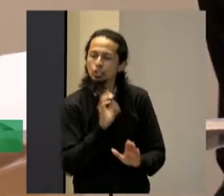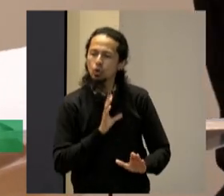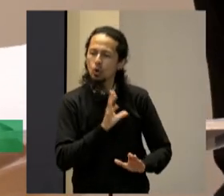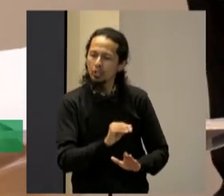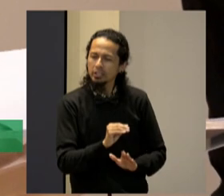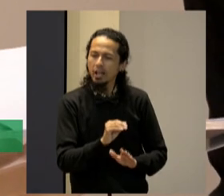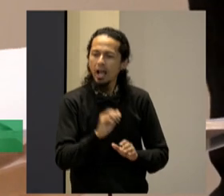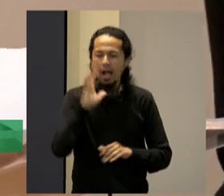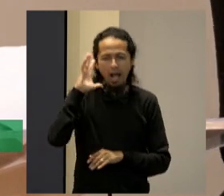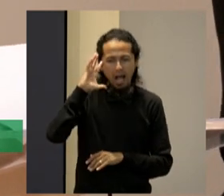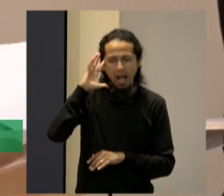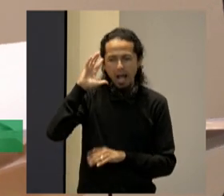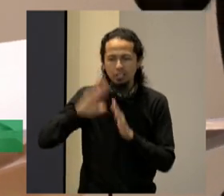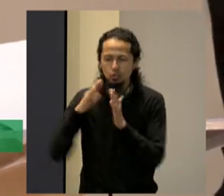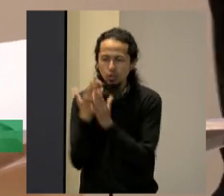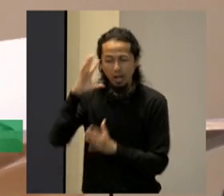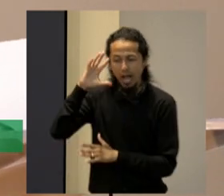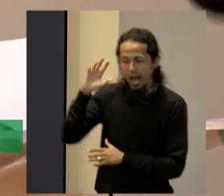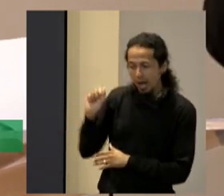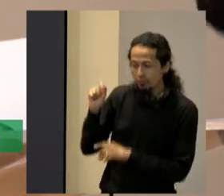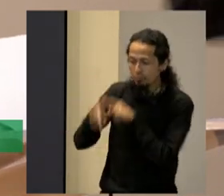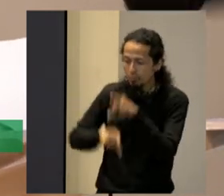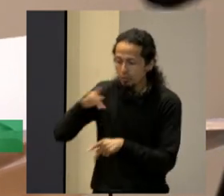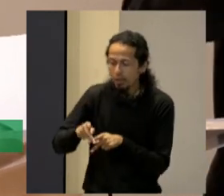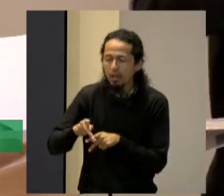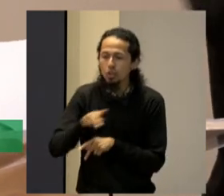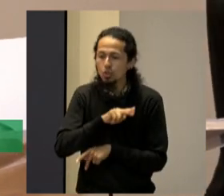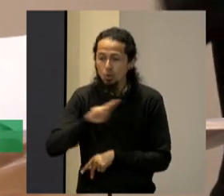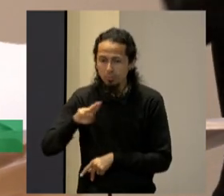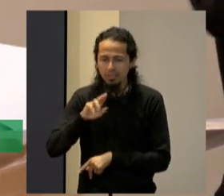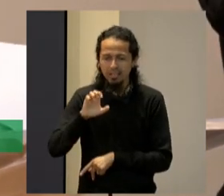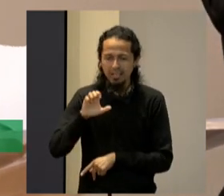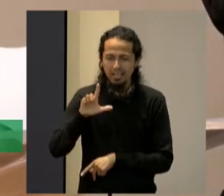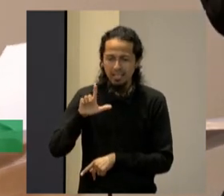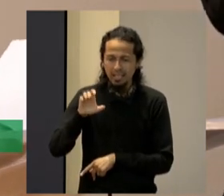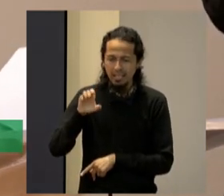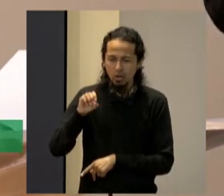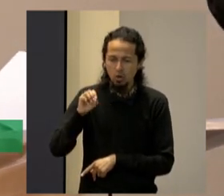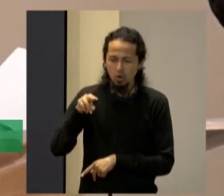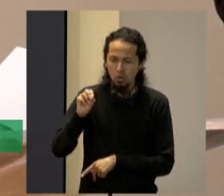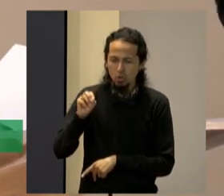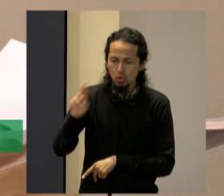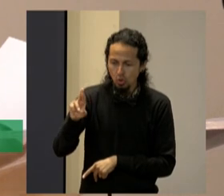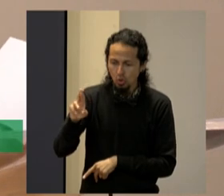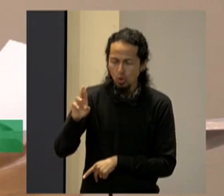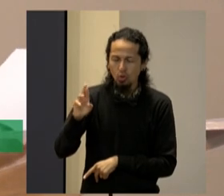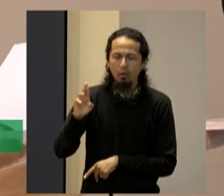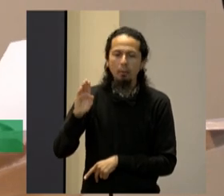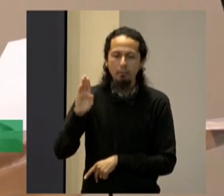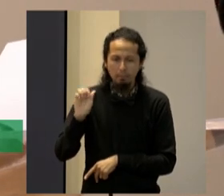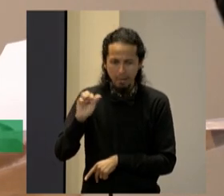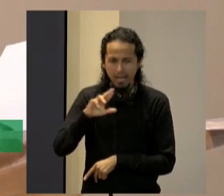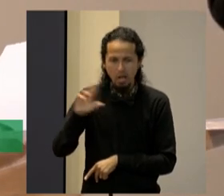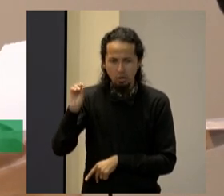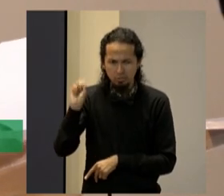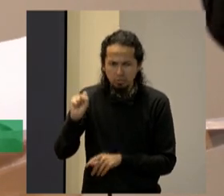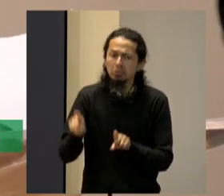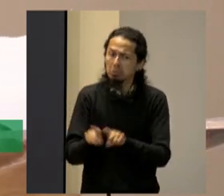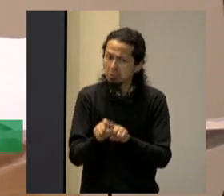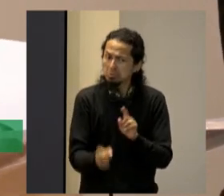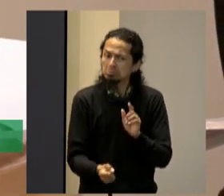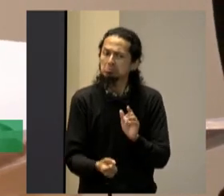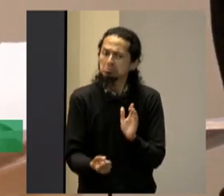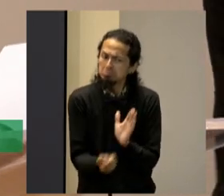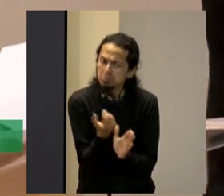de Formação Política Leonor de Barros. É pesquisadora e escritora. É autora de publicações, dentre